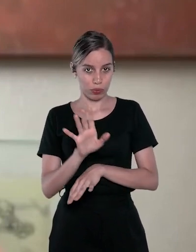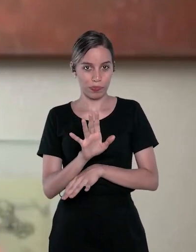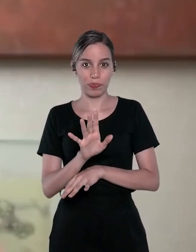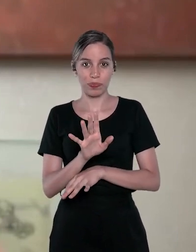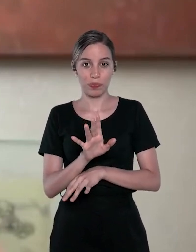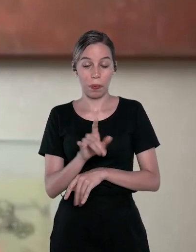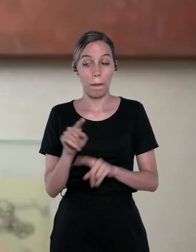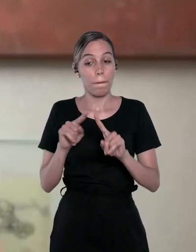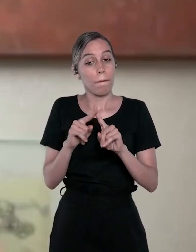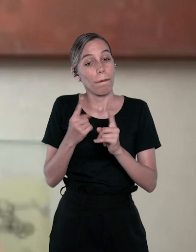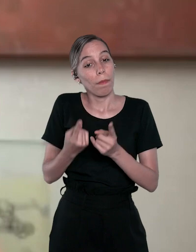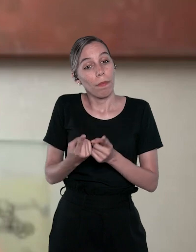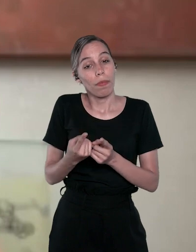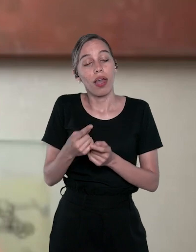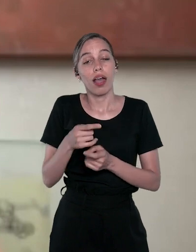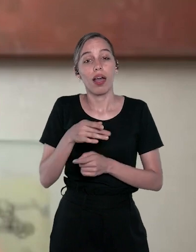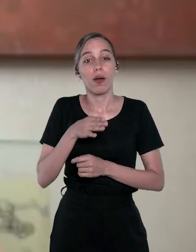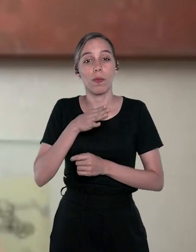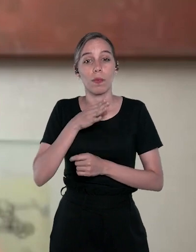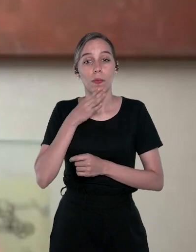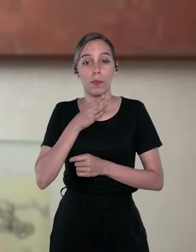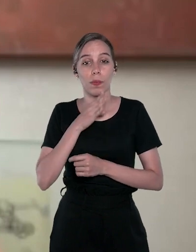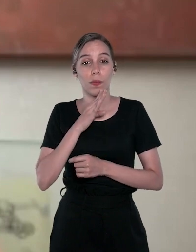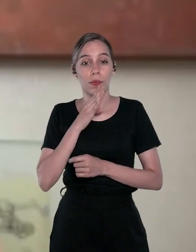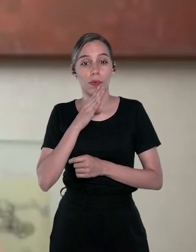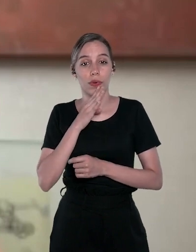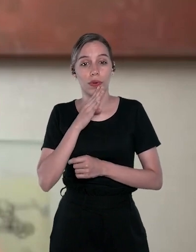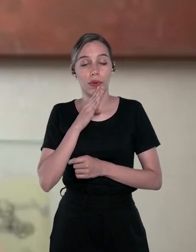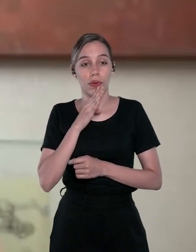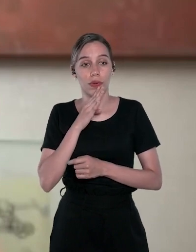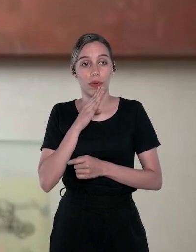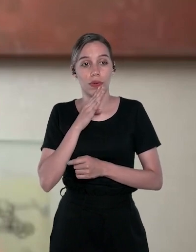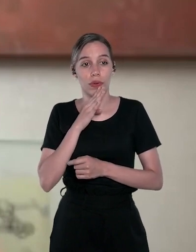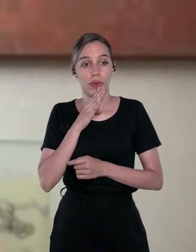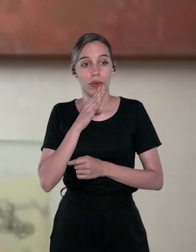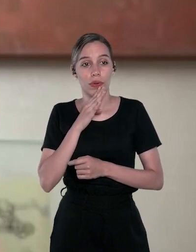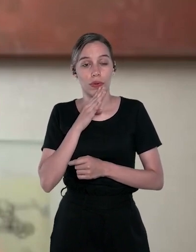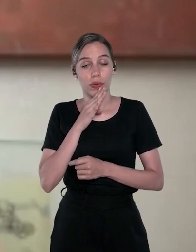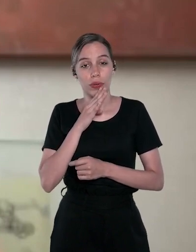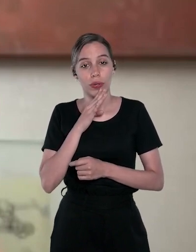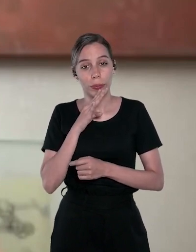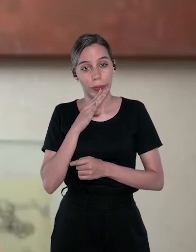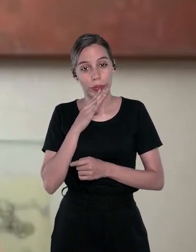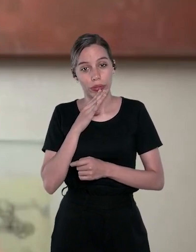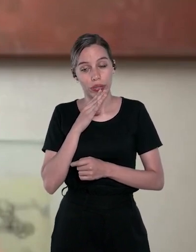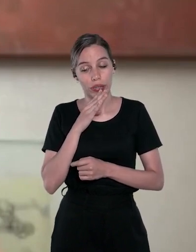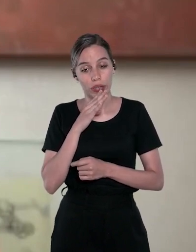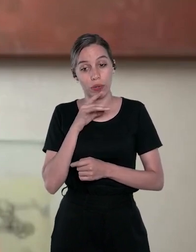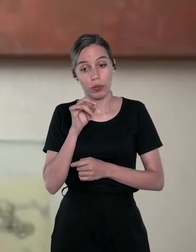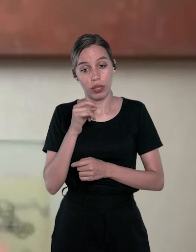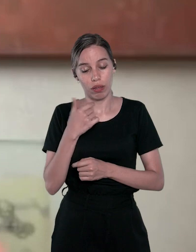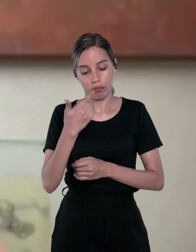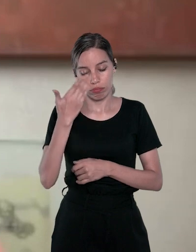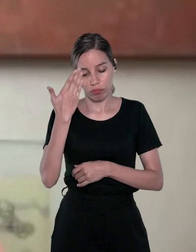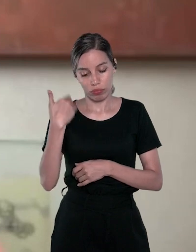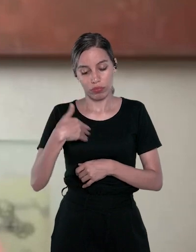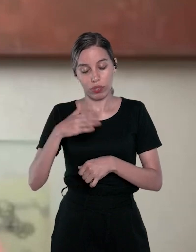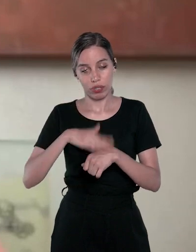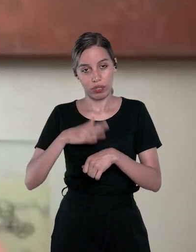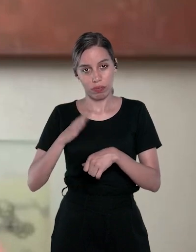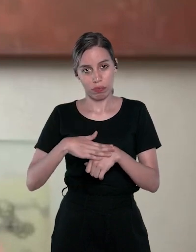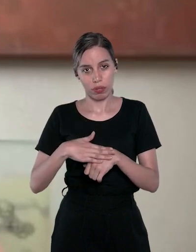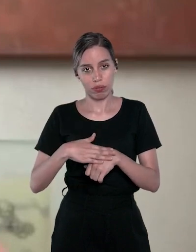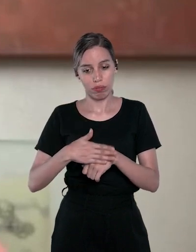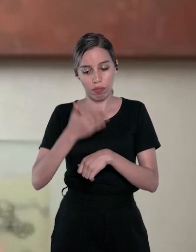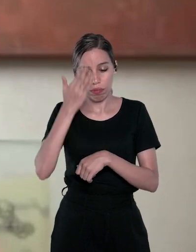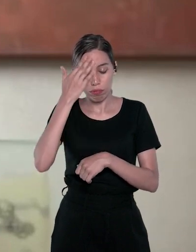mas conhecendo meu gosto pela literatura e algum conhecimento na área, o meu